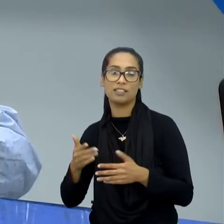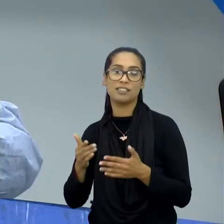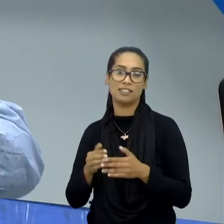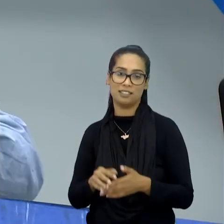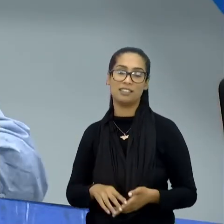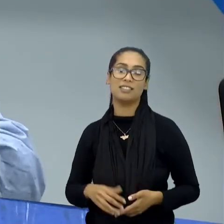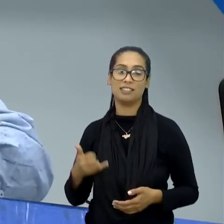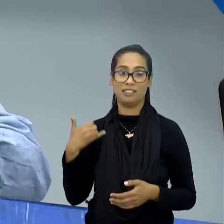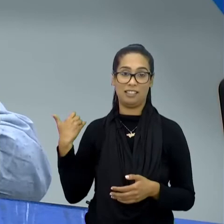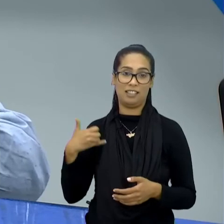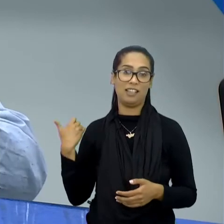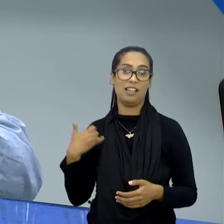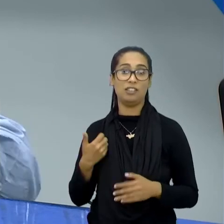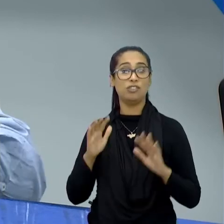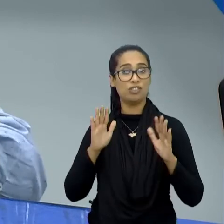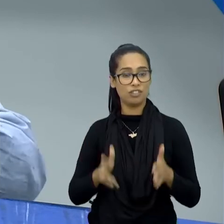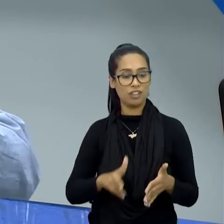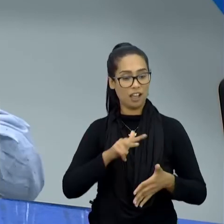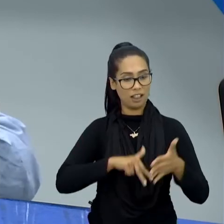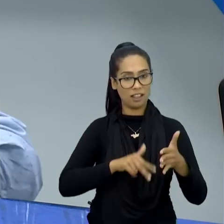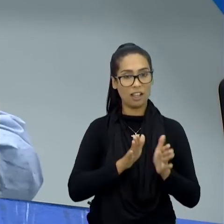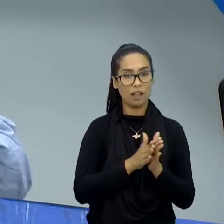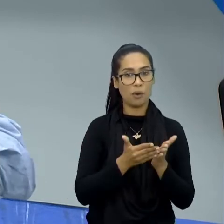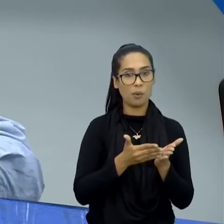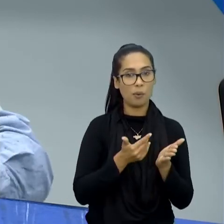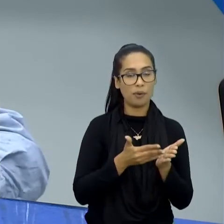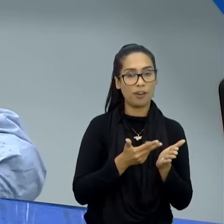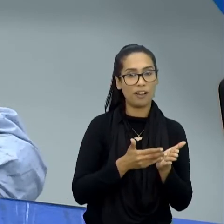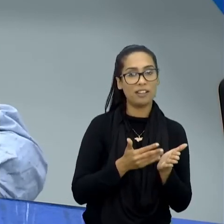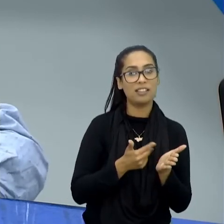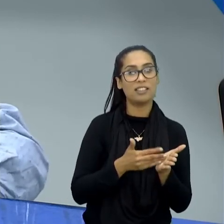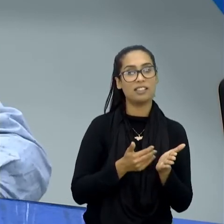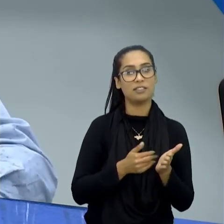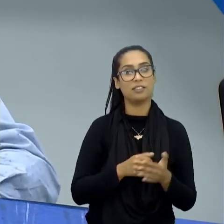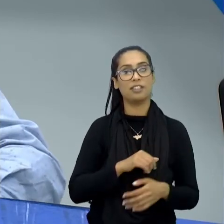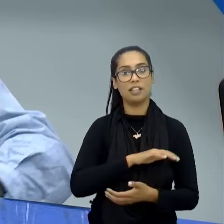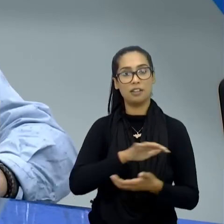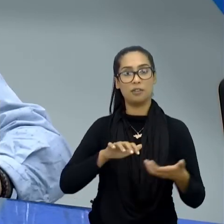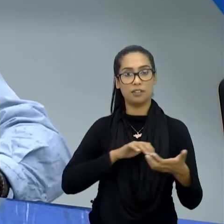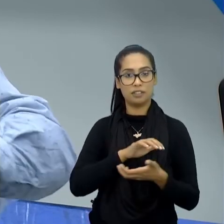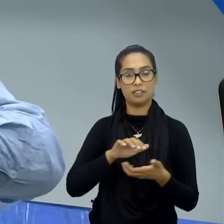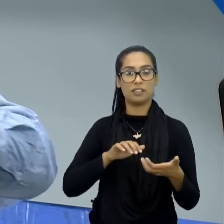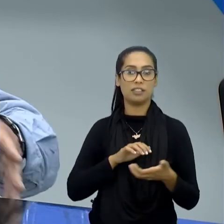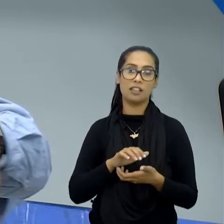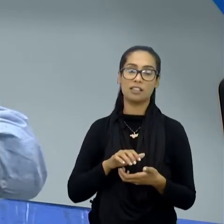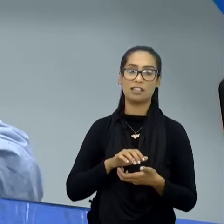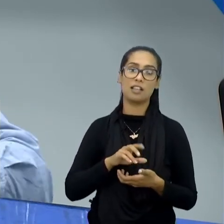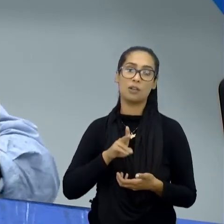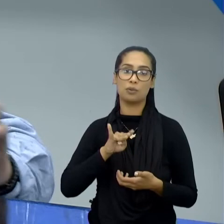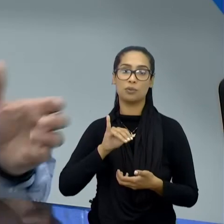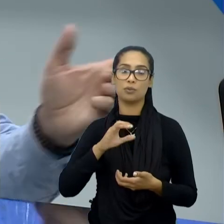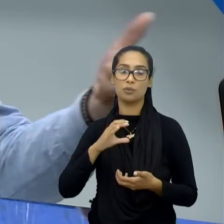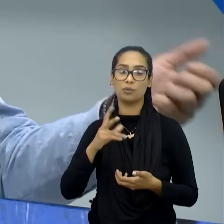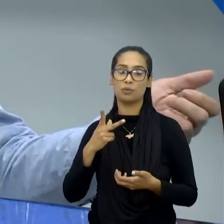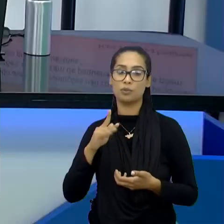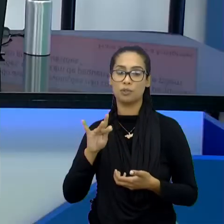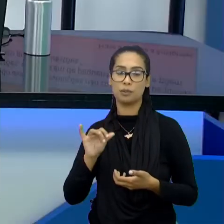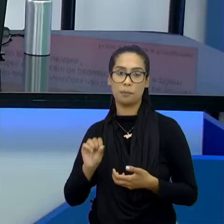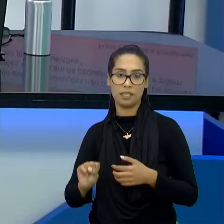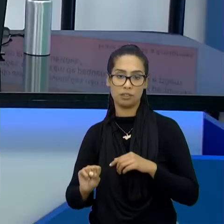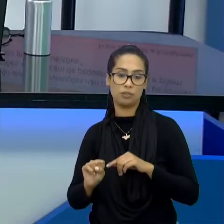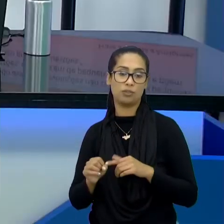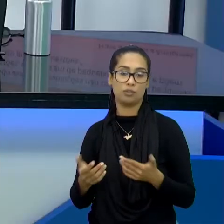Orwell. Leu, assim, em 2, 3 horas, ele leu os capítulos. Uma outra coisa ele perguntou, porque tem